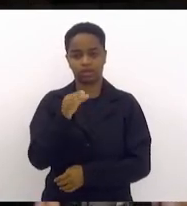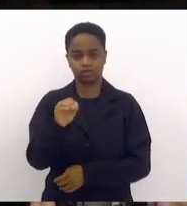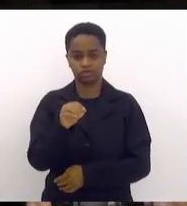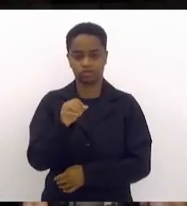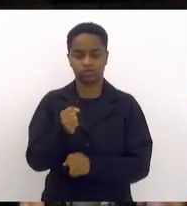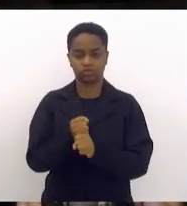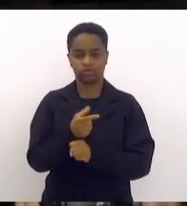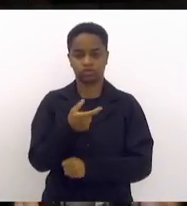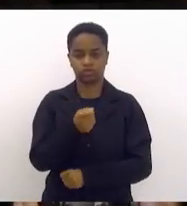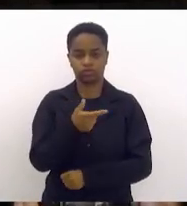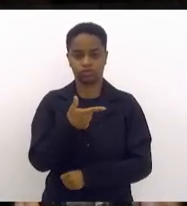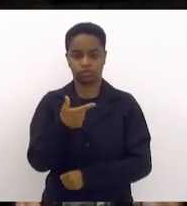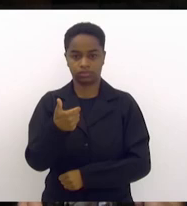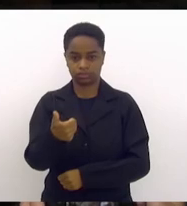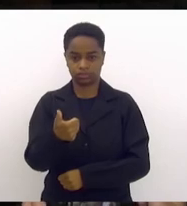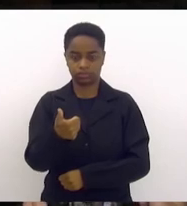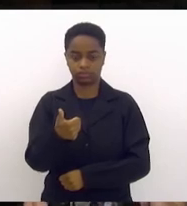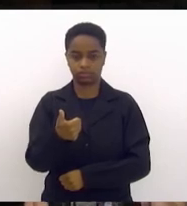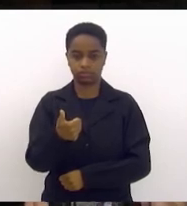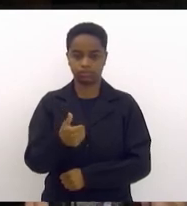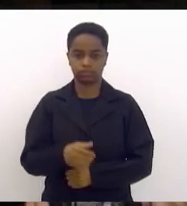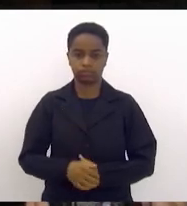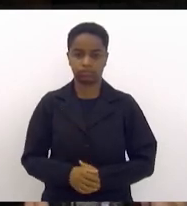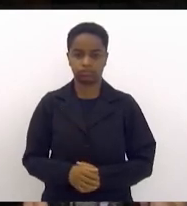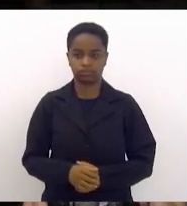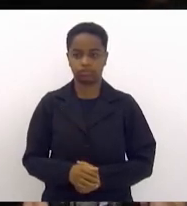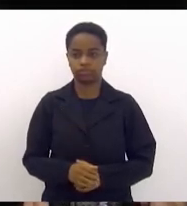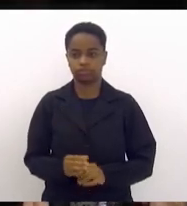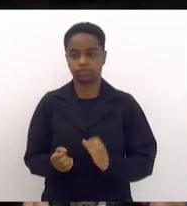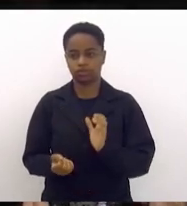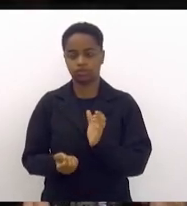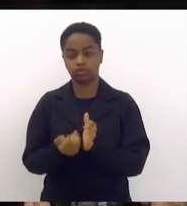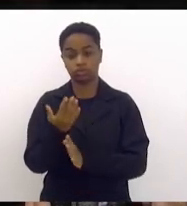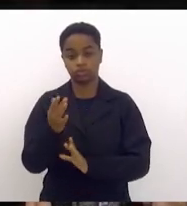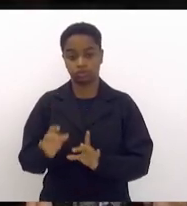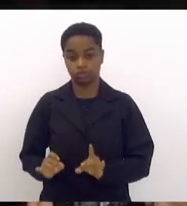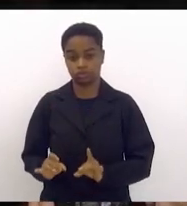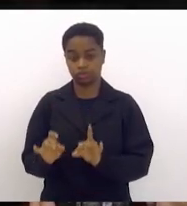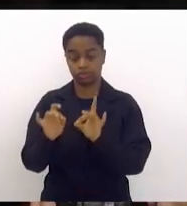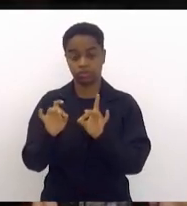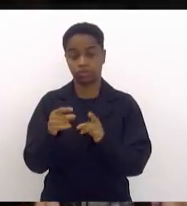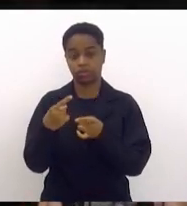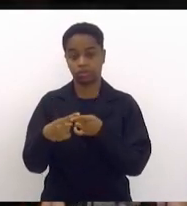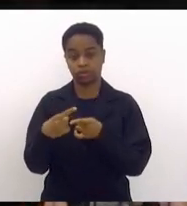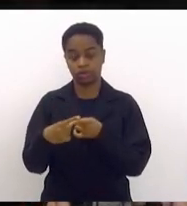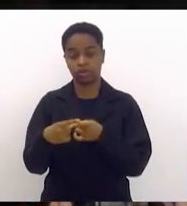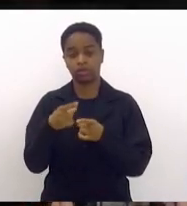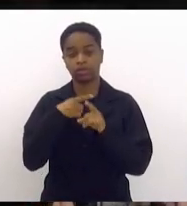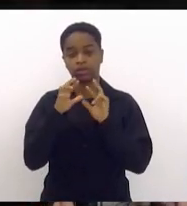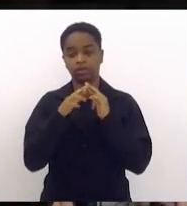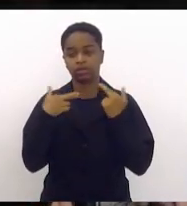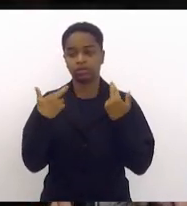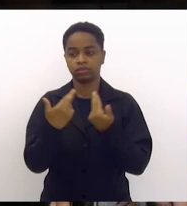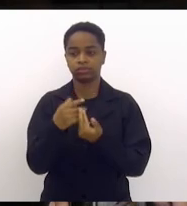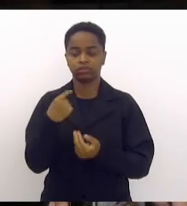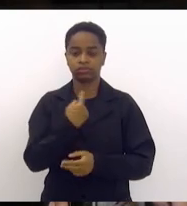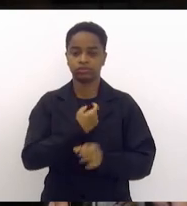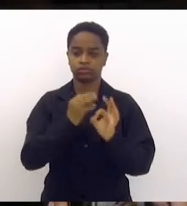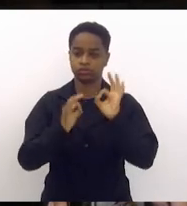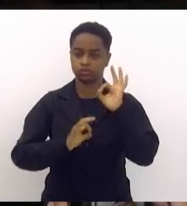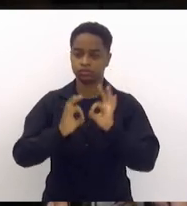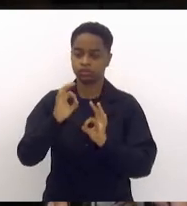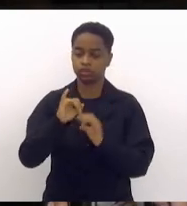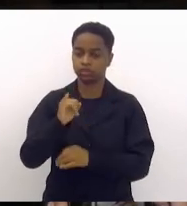2021 ela nasceu em especial corrente de uma reunião que fizemos Em janeiro deste ano